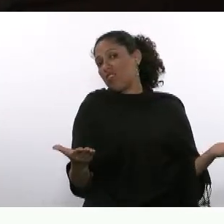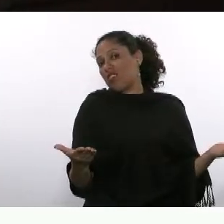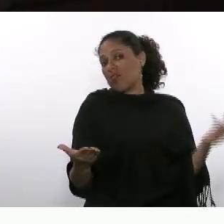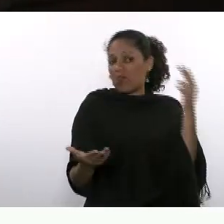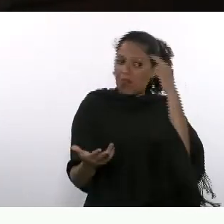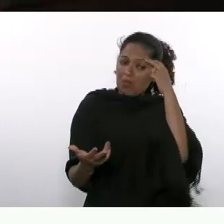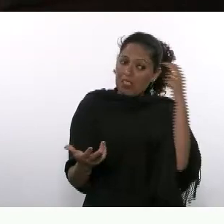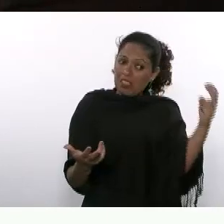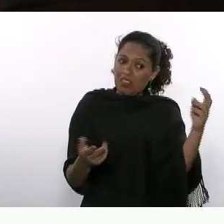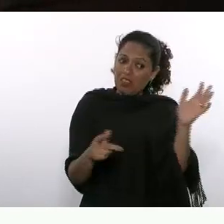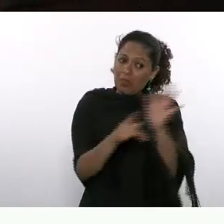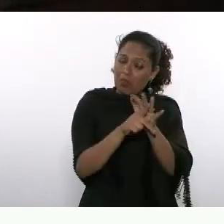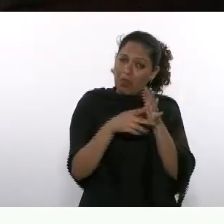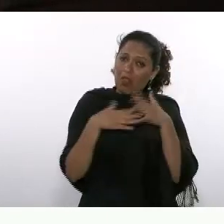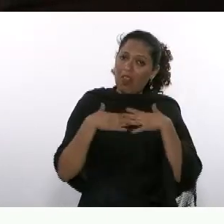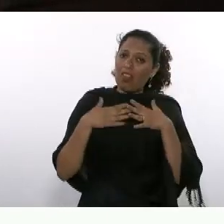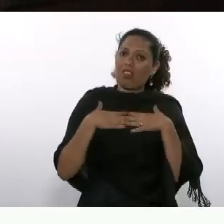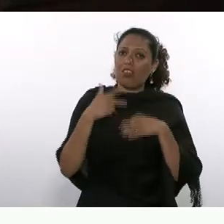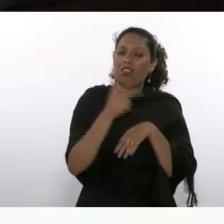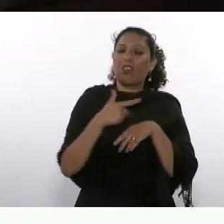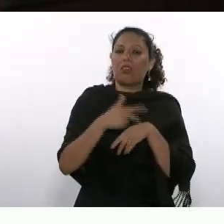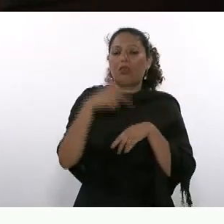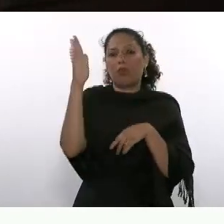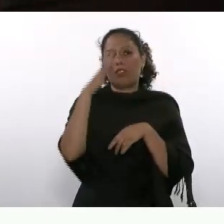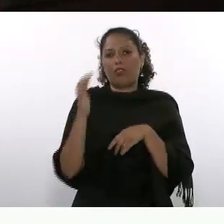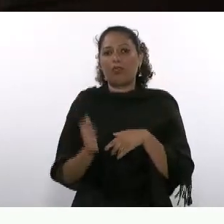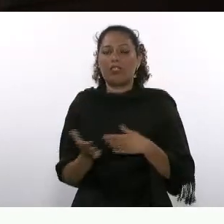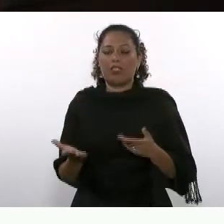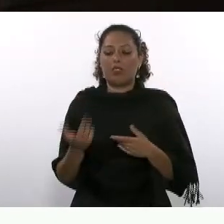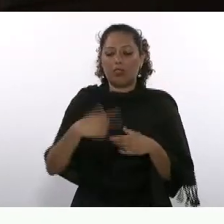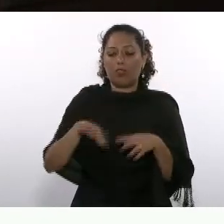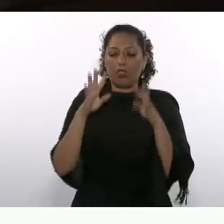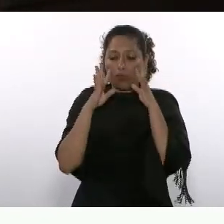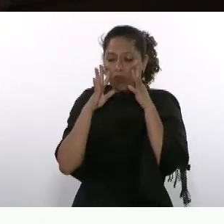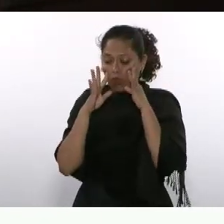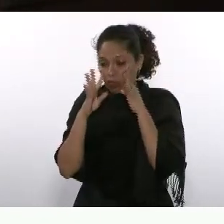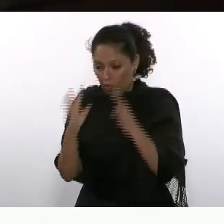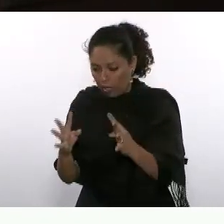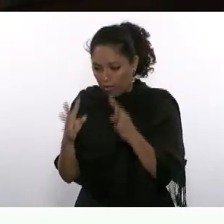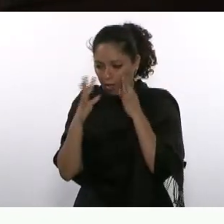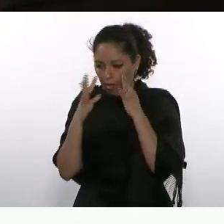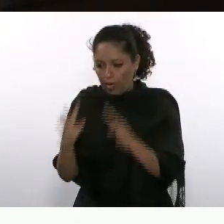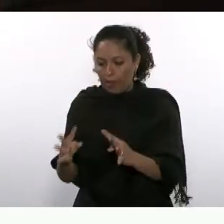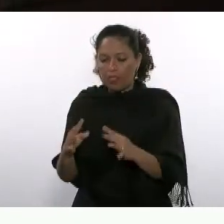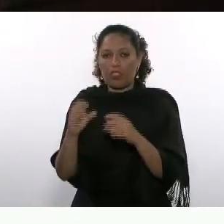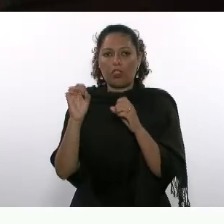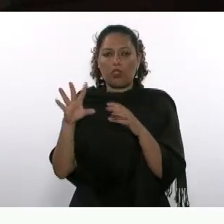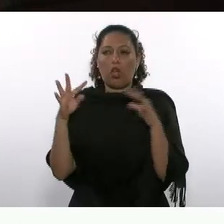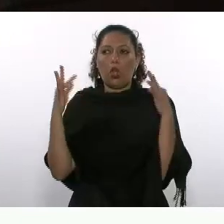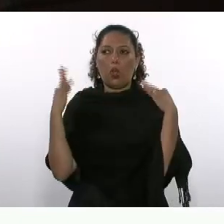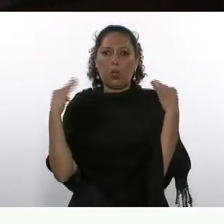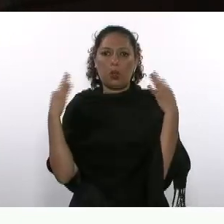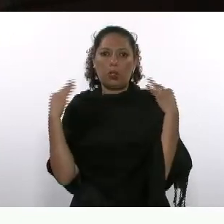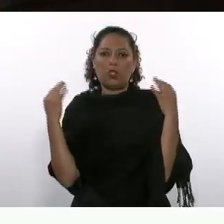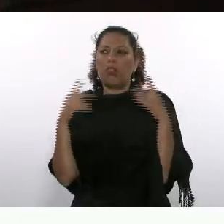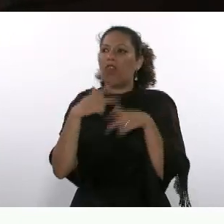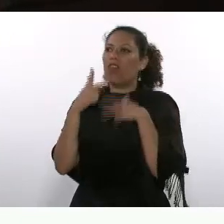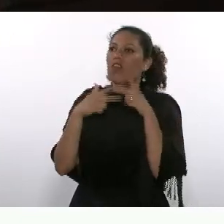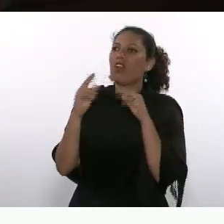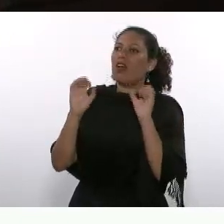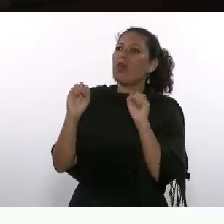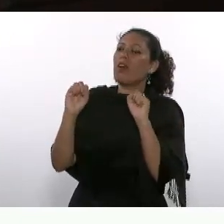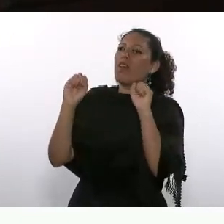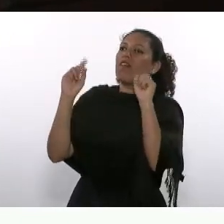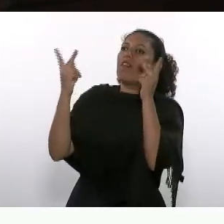é nossa, nosso patrimônio também, né? Então, ficar só focado, e quando se fala em turismo, vamos fazer um evento,